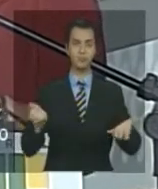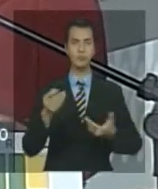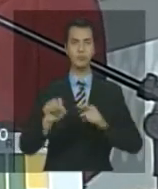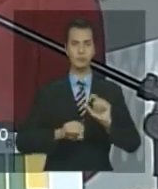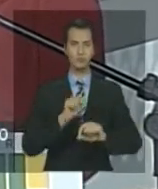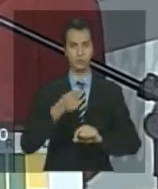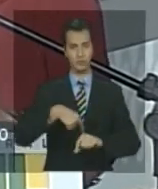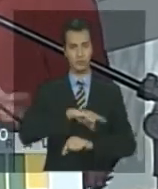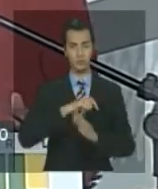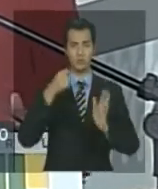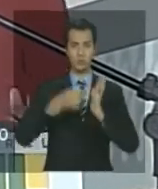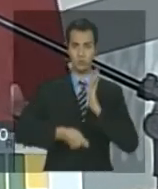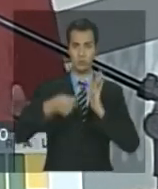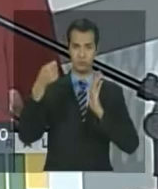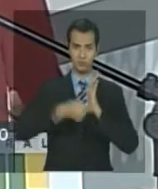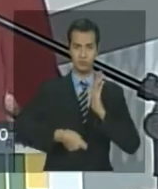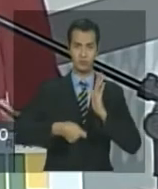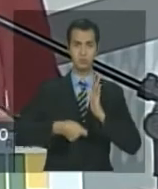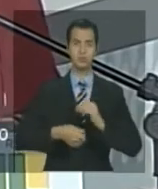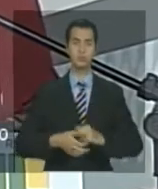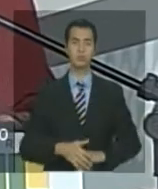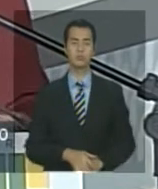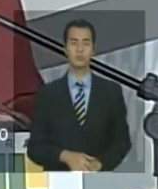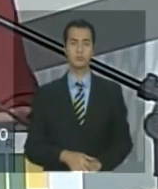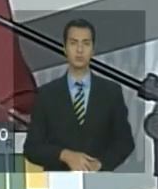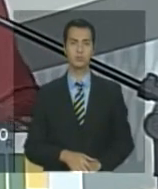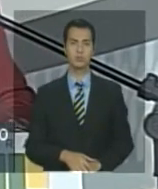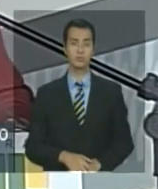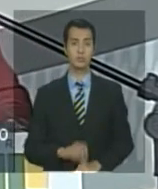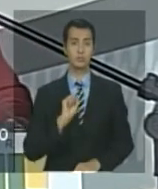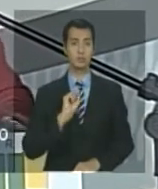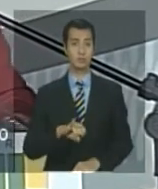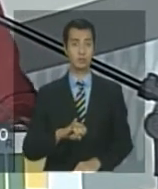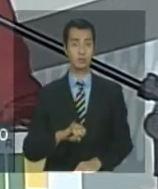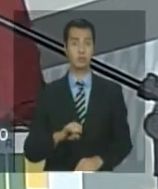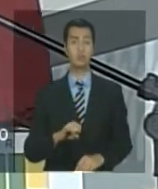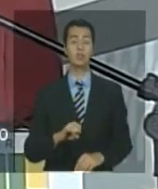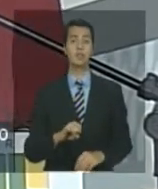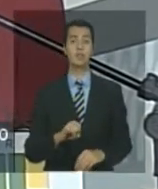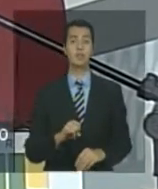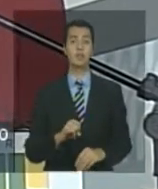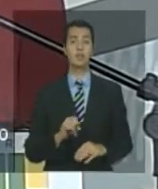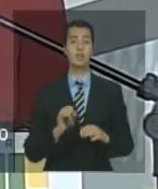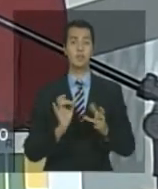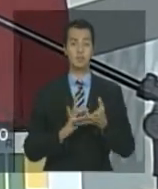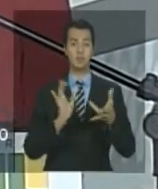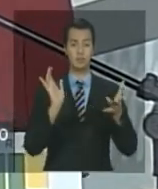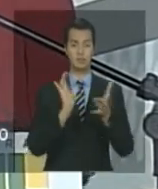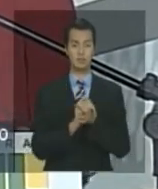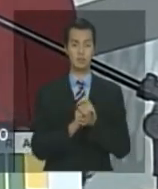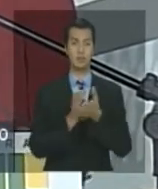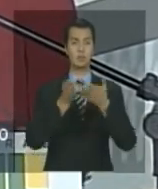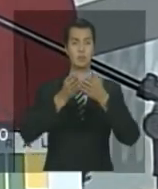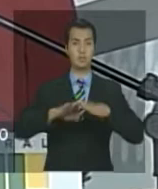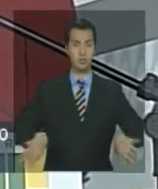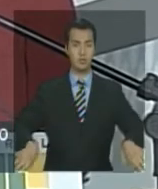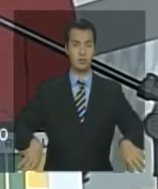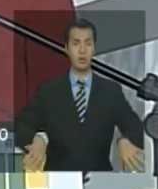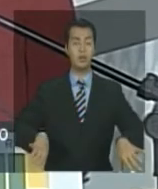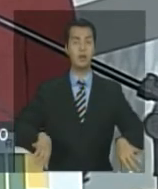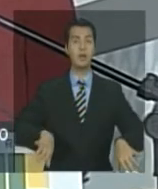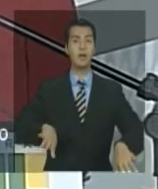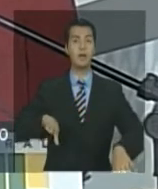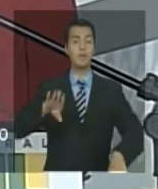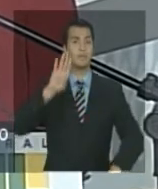obrigatório, caso haja separação dos casais, a